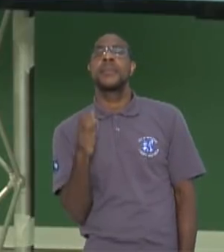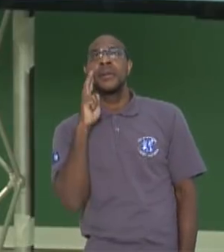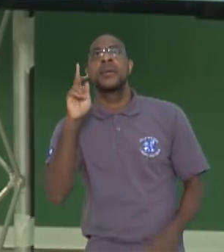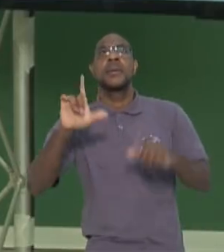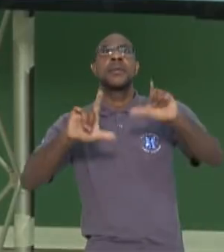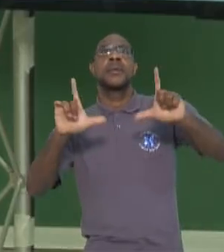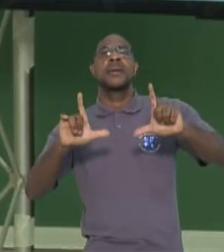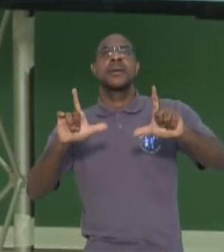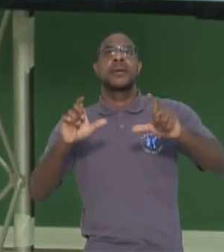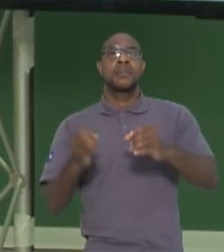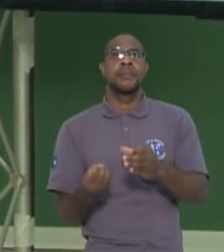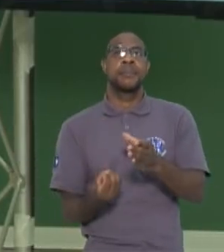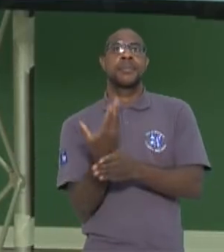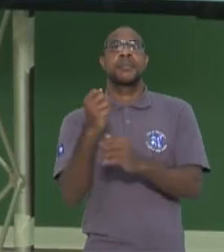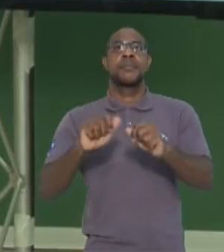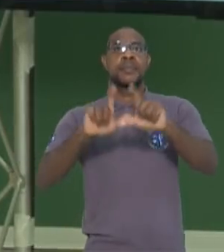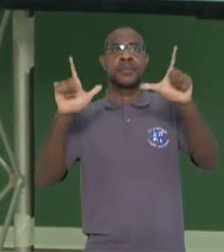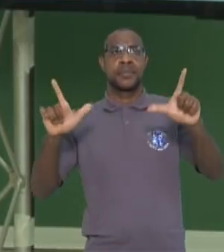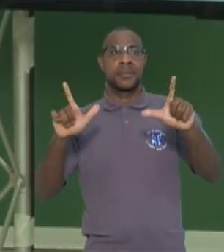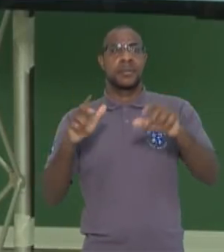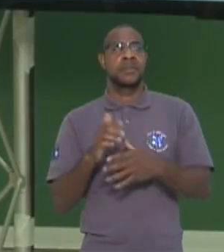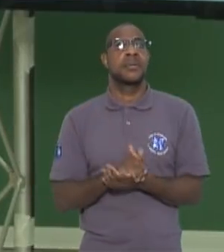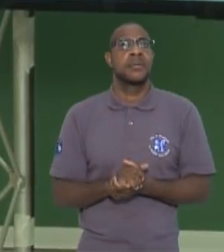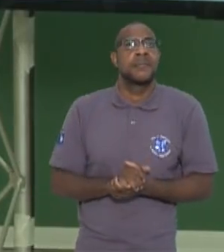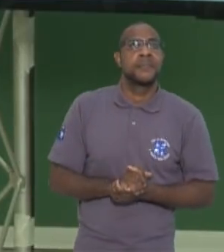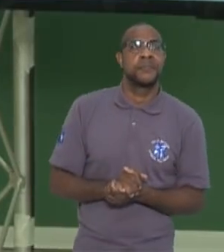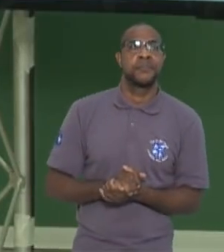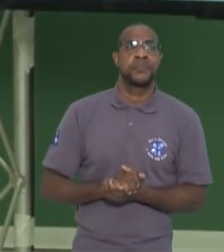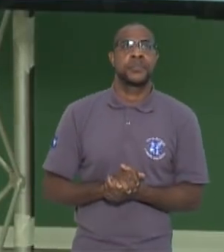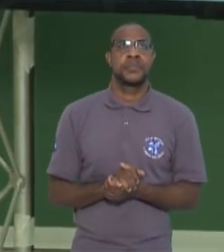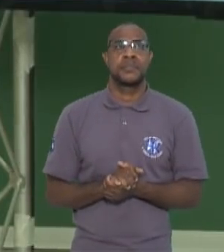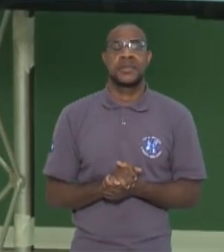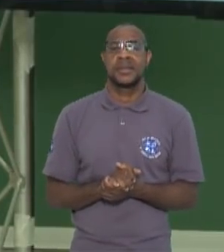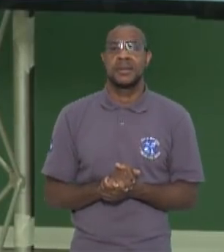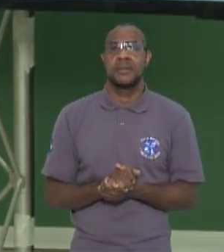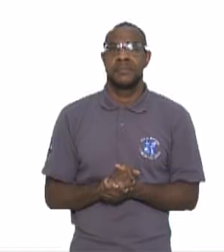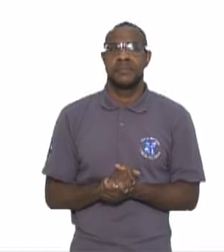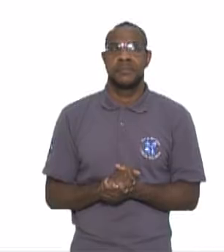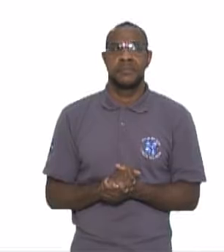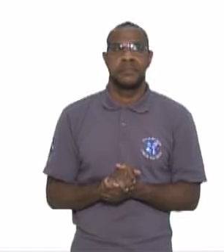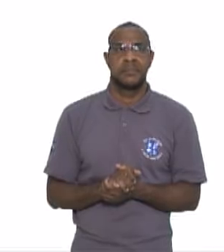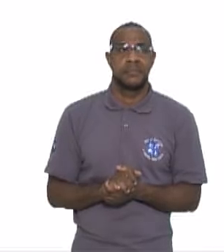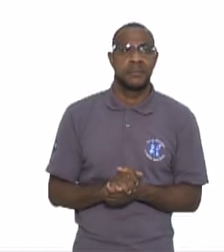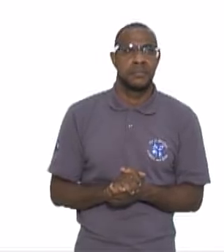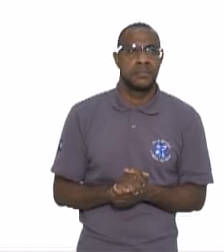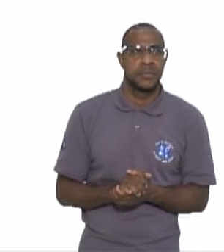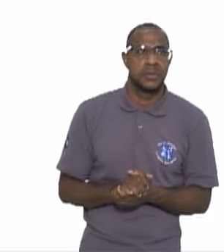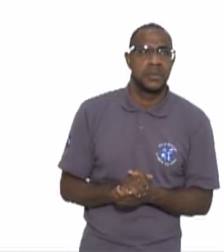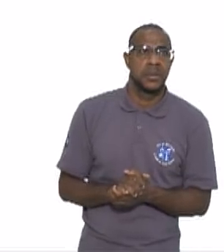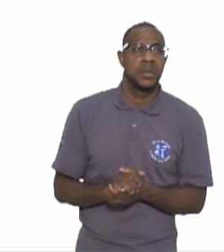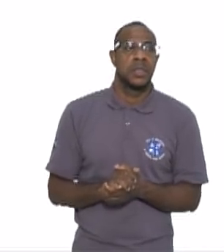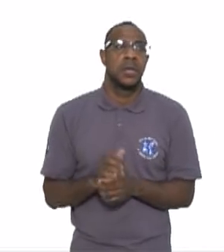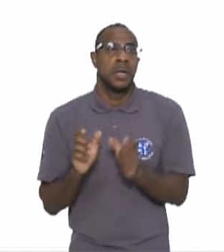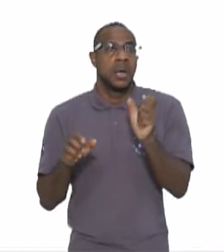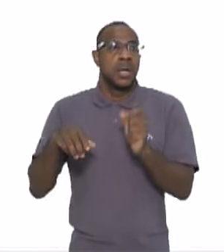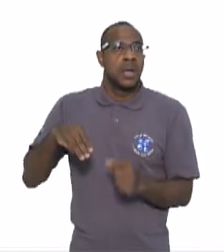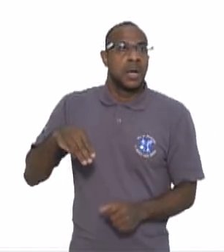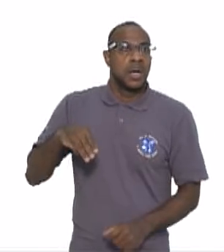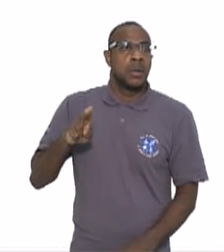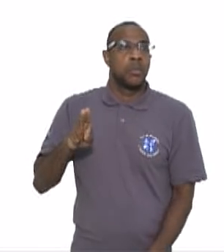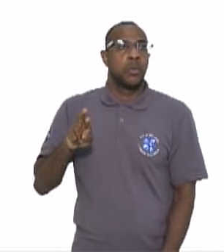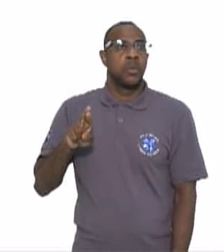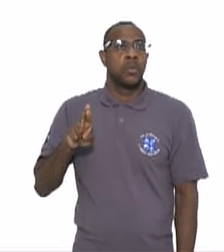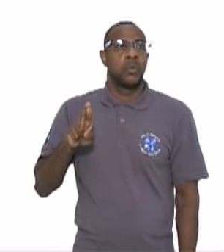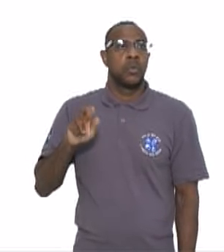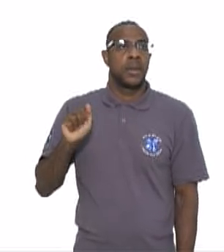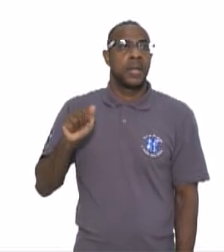tem a ver com a cultura pop. Vamos para a próxima questão. Os muraquitãs, para muitos dos povos indígenas do